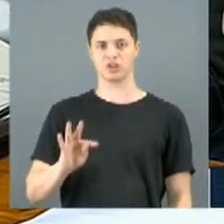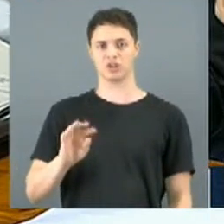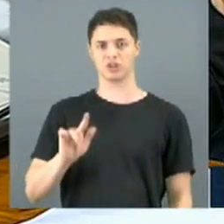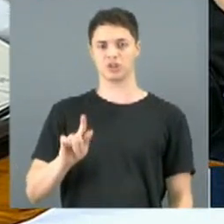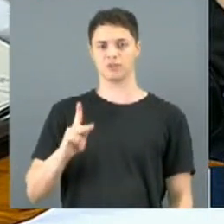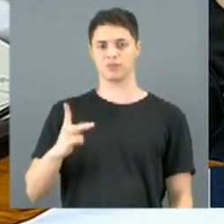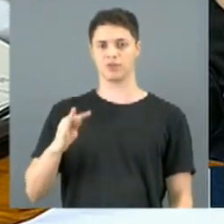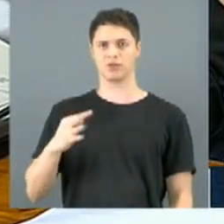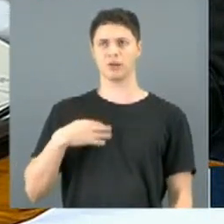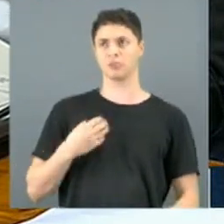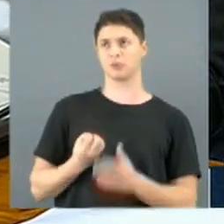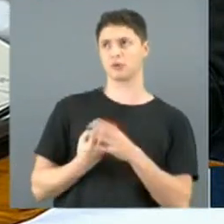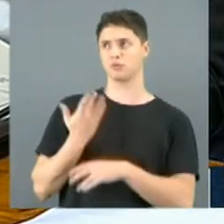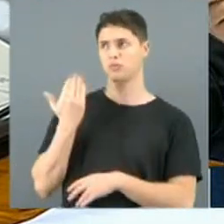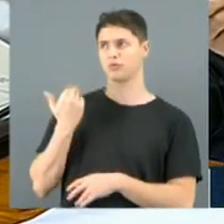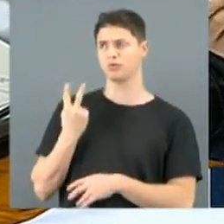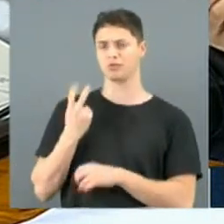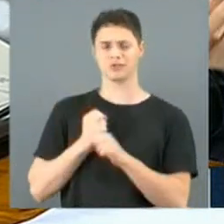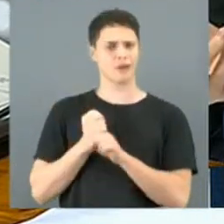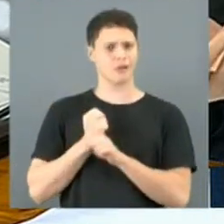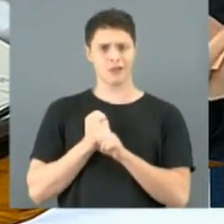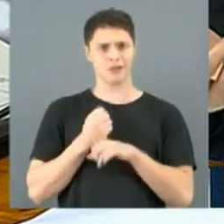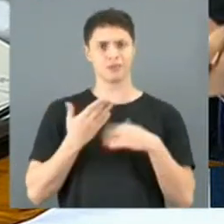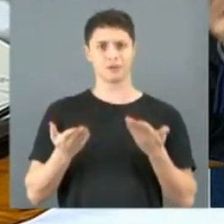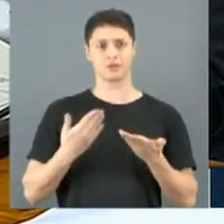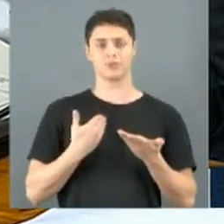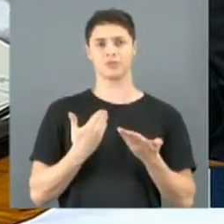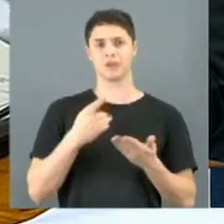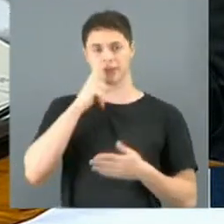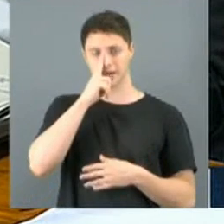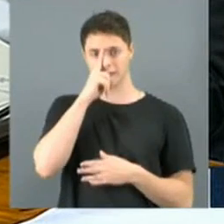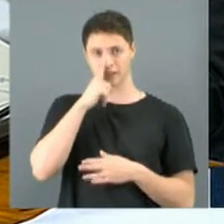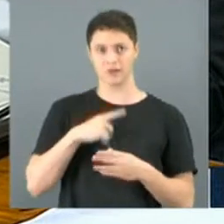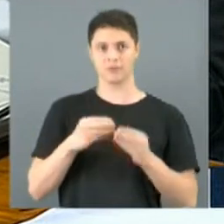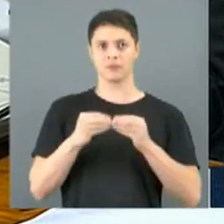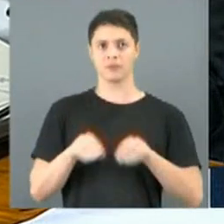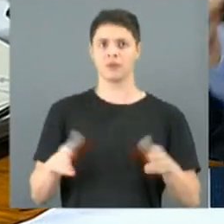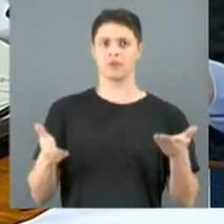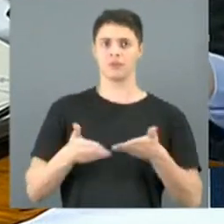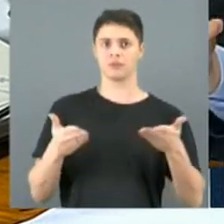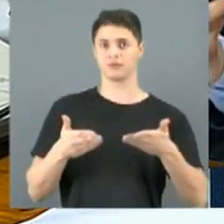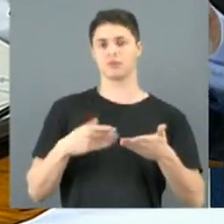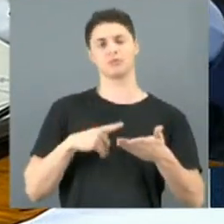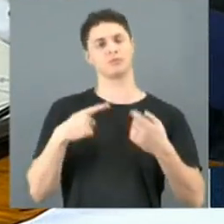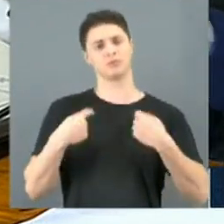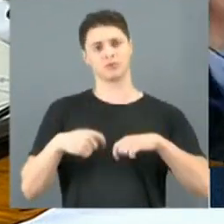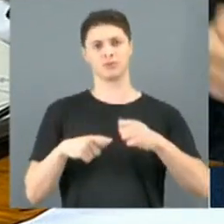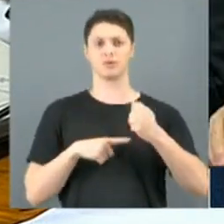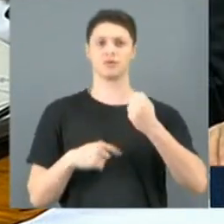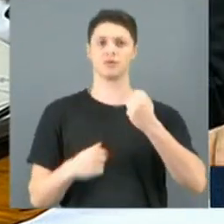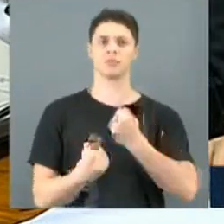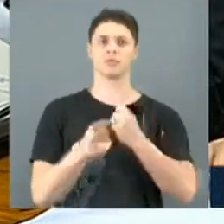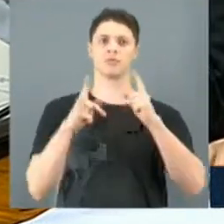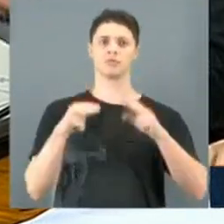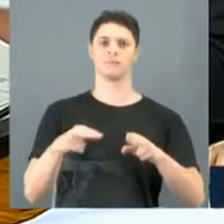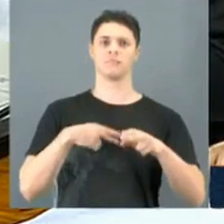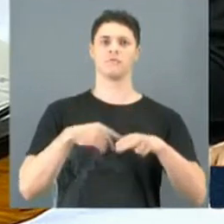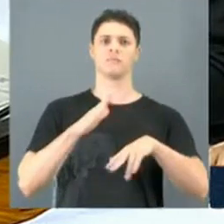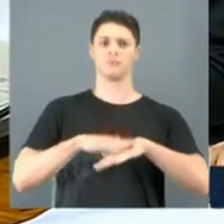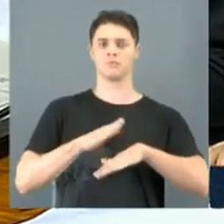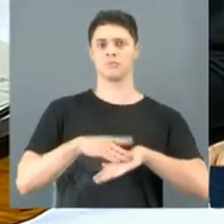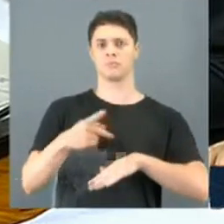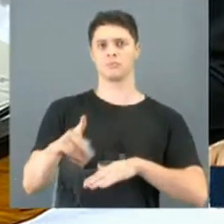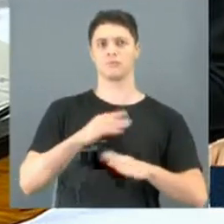tema e eu acredito que há um risco grande das startups serem prejudicadas e não apoiadas, como é a intenção do Senado